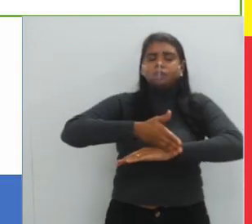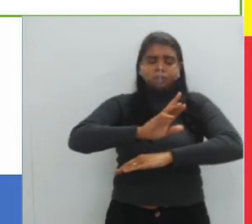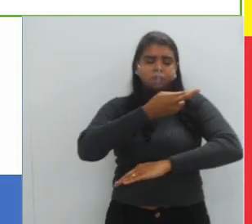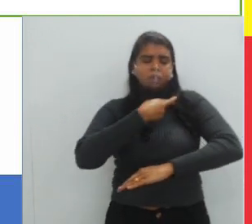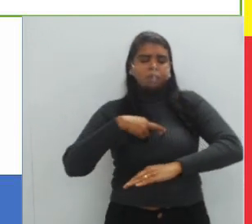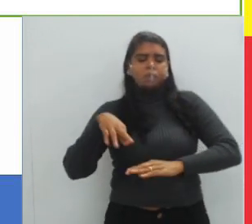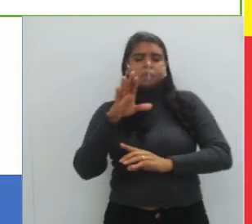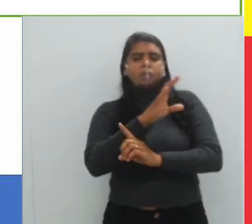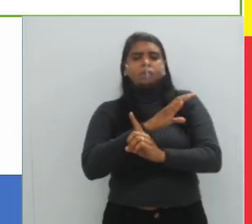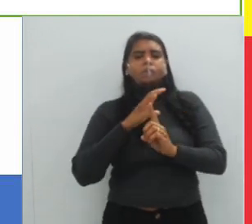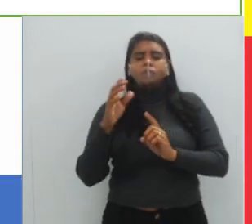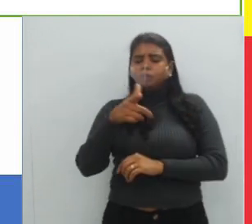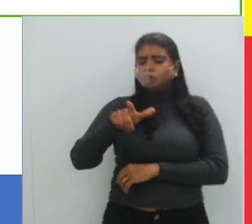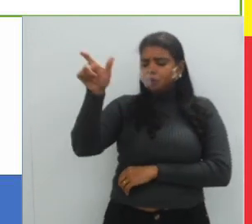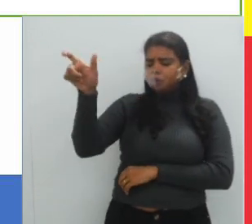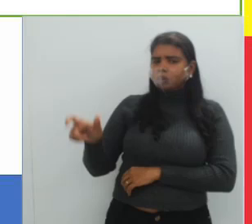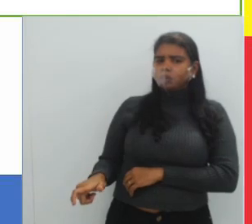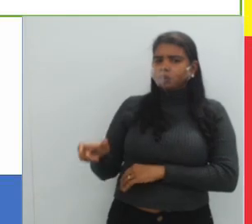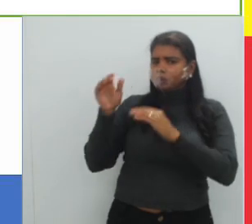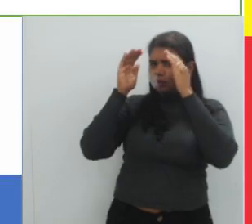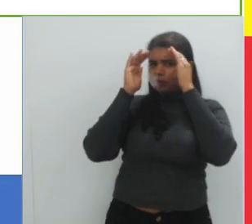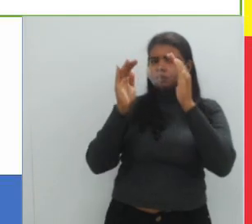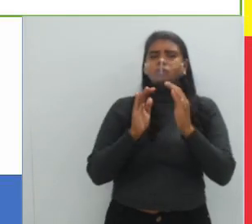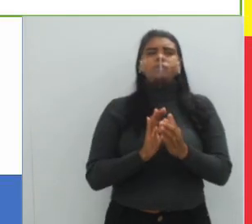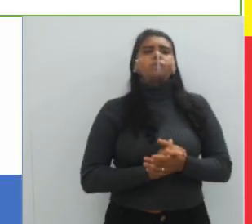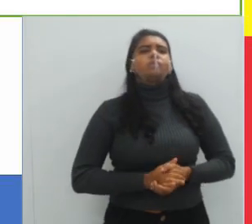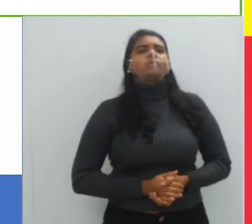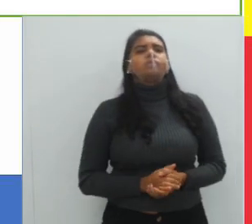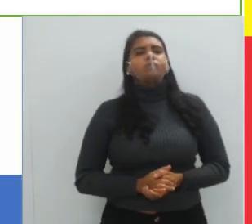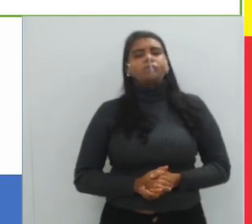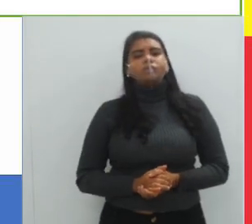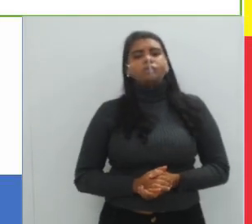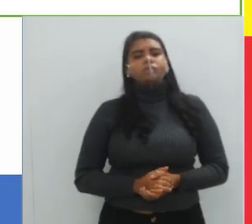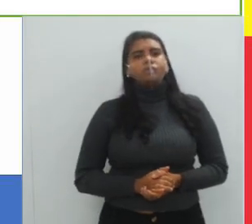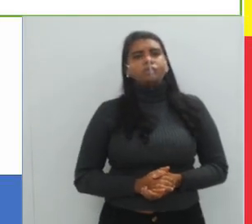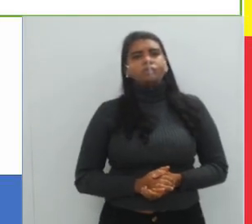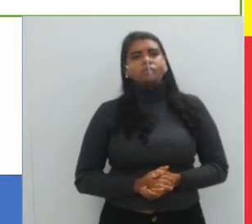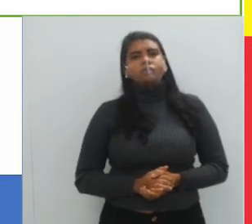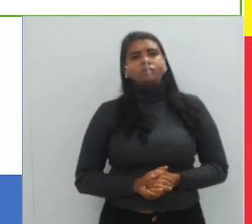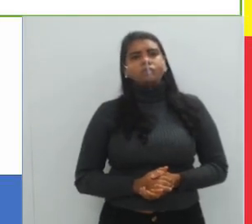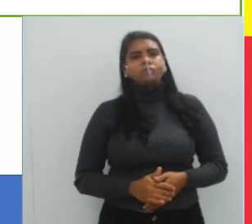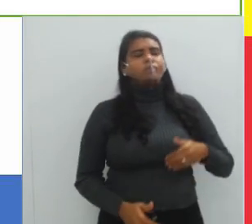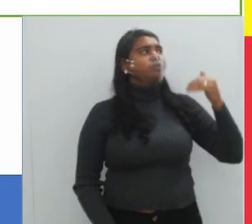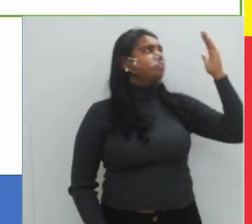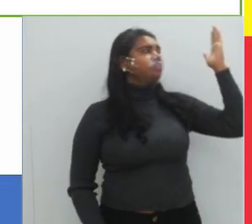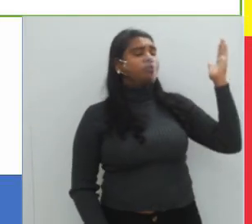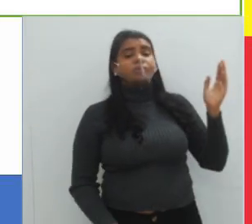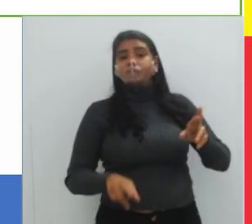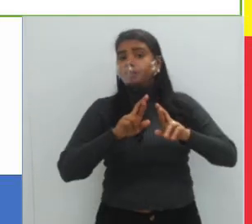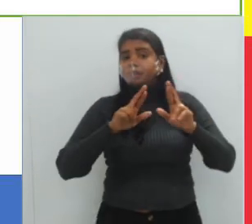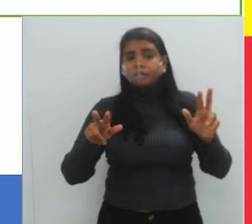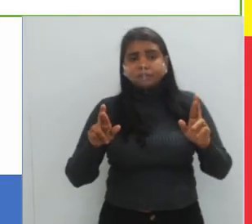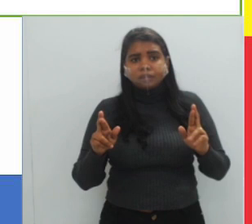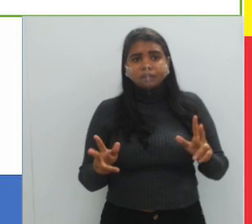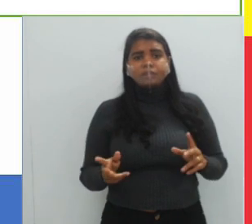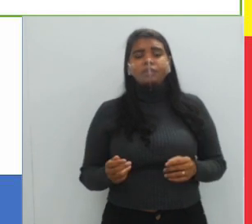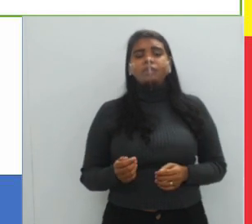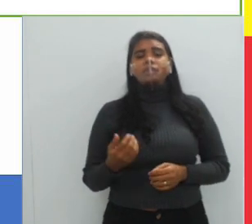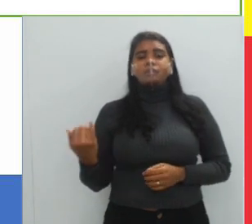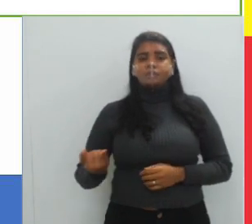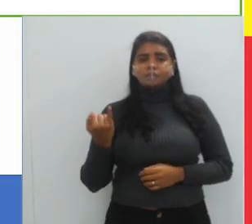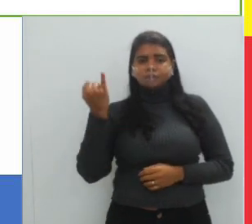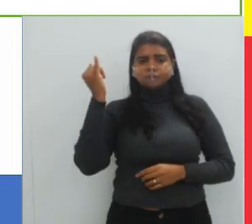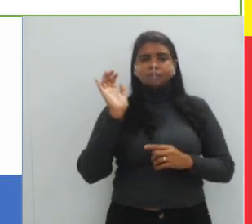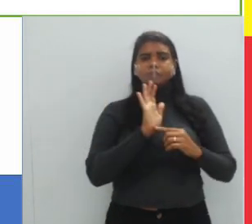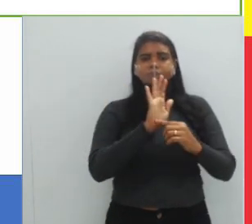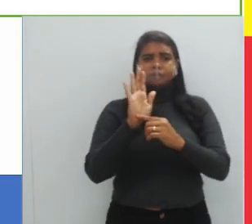prática, o culto do outro, certo? E aqui, mais uma vez, vários símbolos. É importante voltar